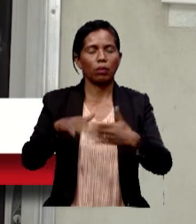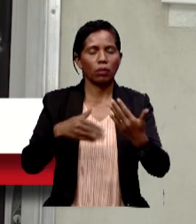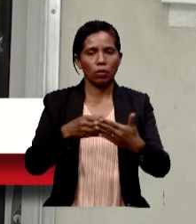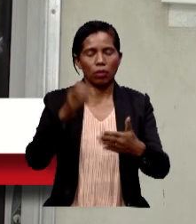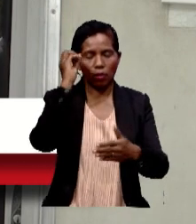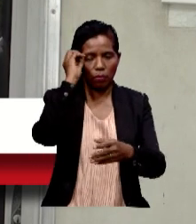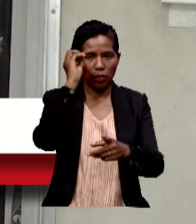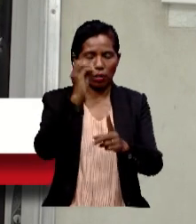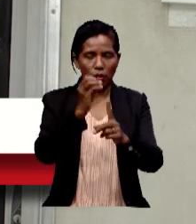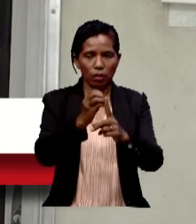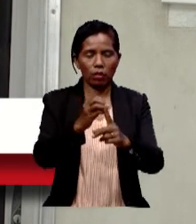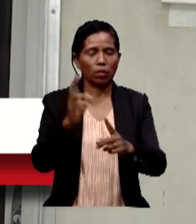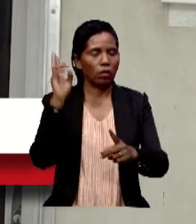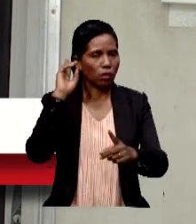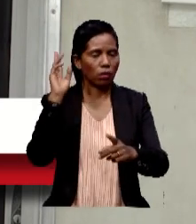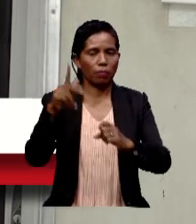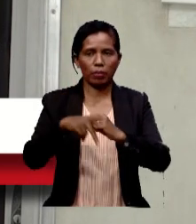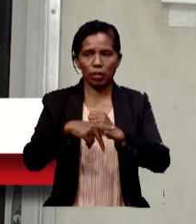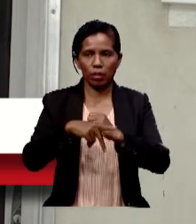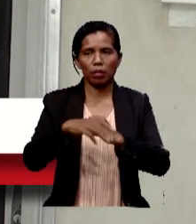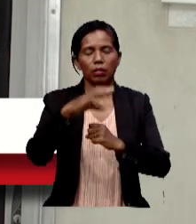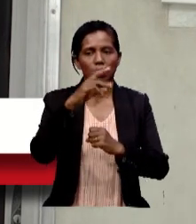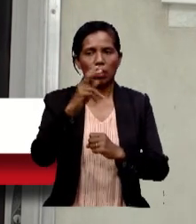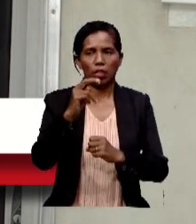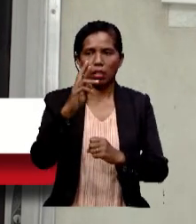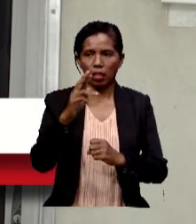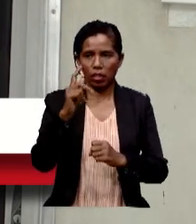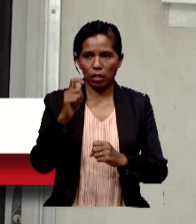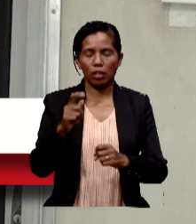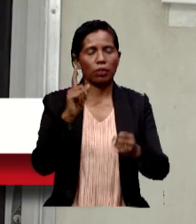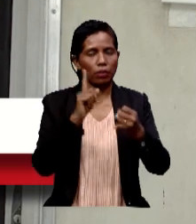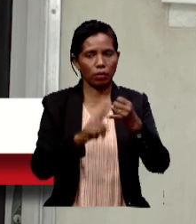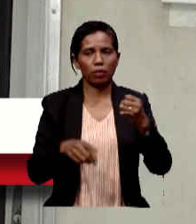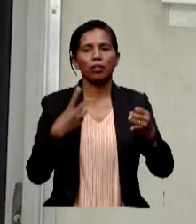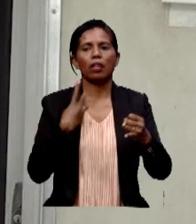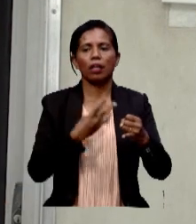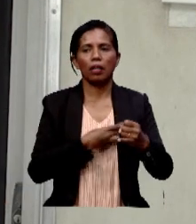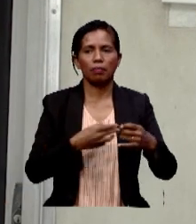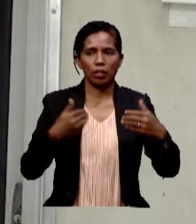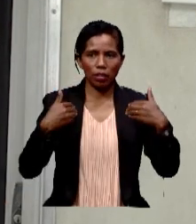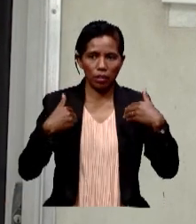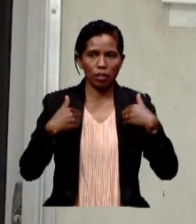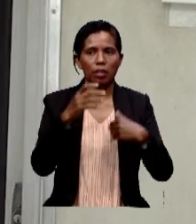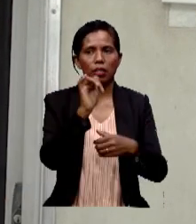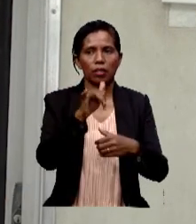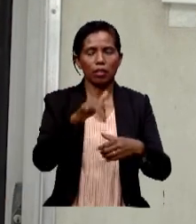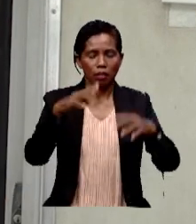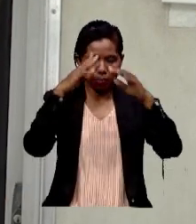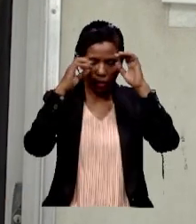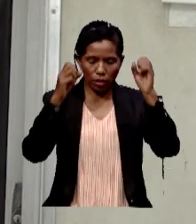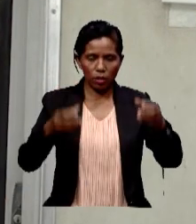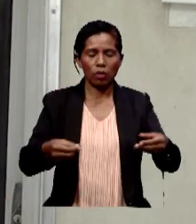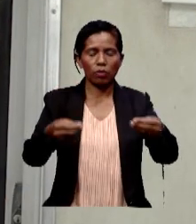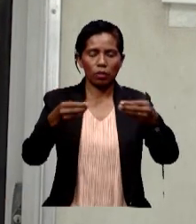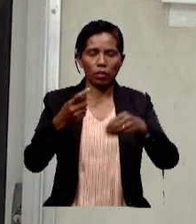opinião, Rona mos bancada CNRT nia opinião e toicos a minha concordância catac, presidente votan tempo to